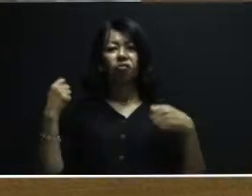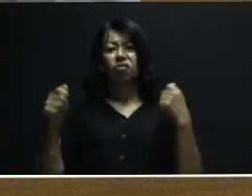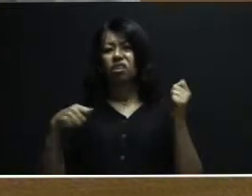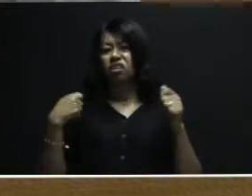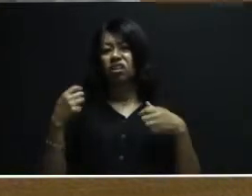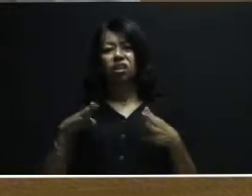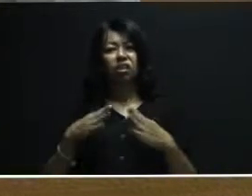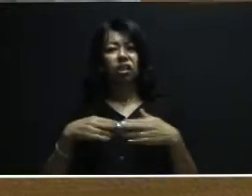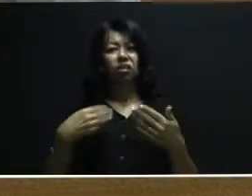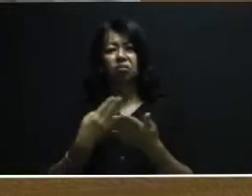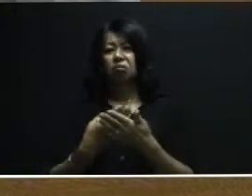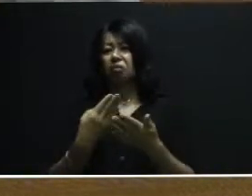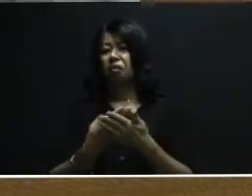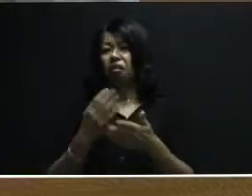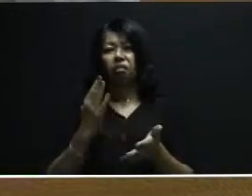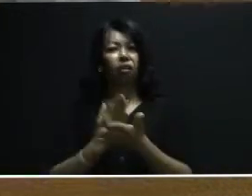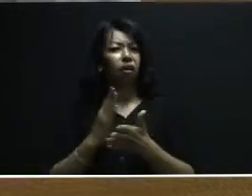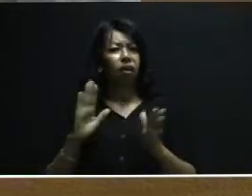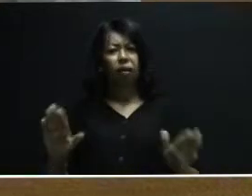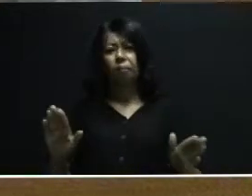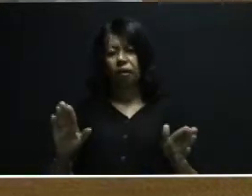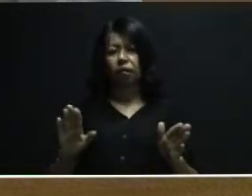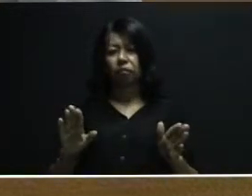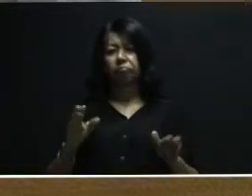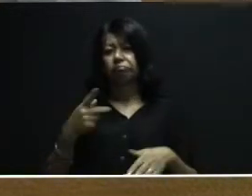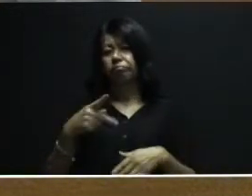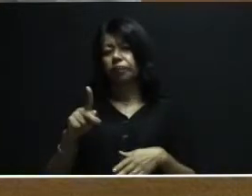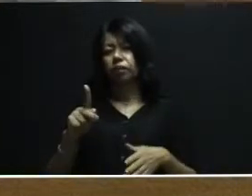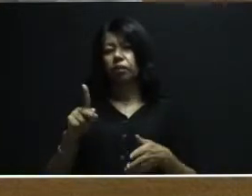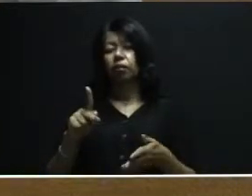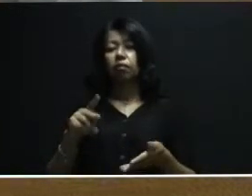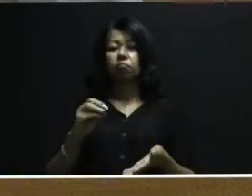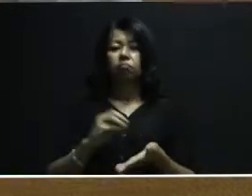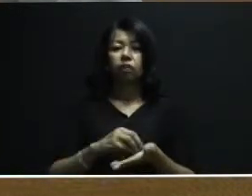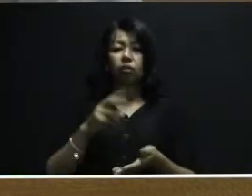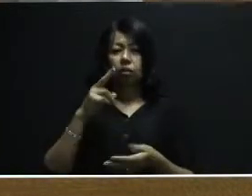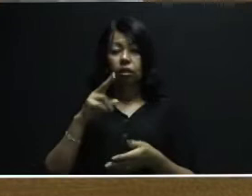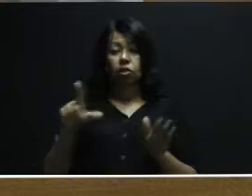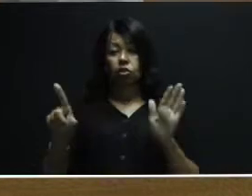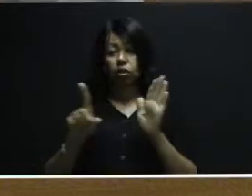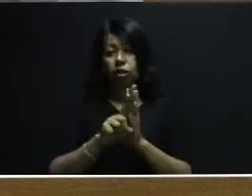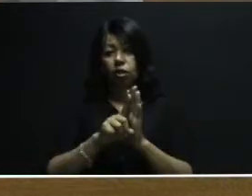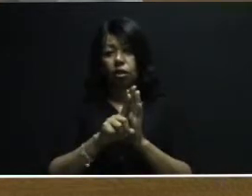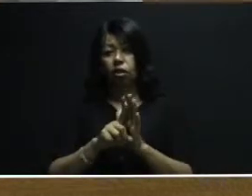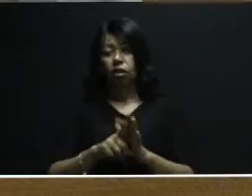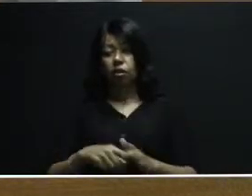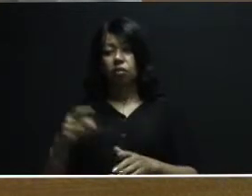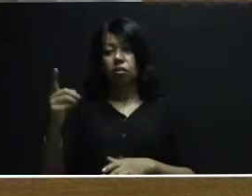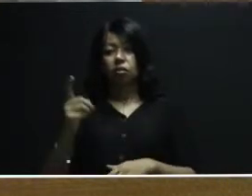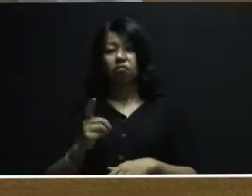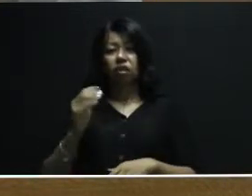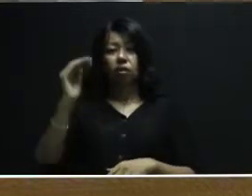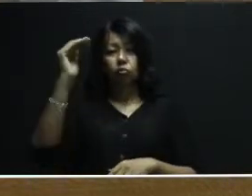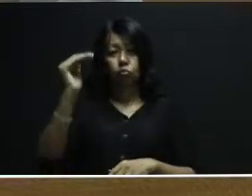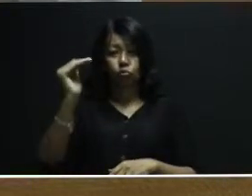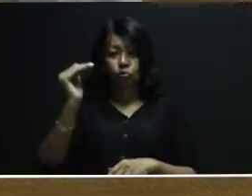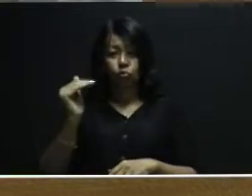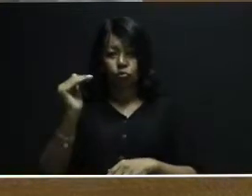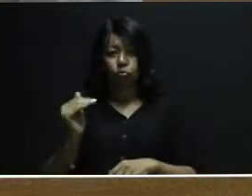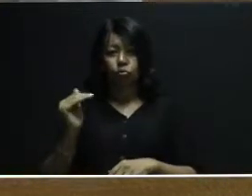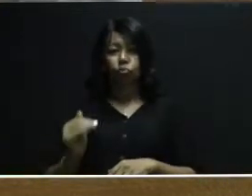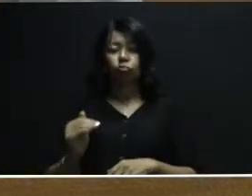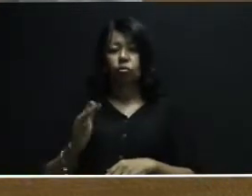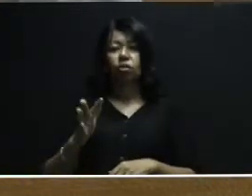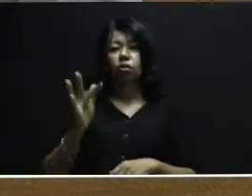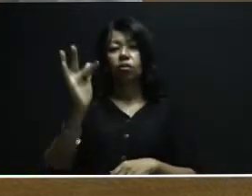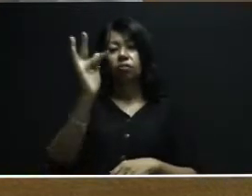morrendo. Morrendo por força de leis que vêm de cima para baixo.